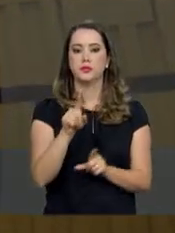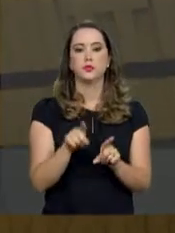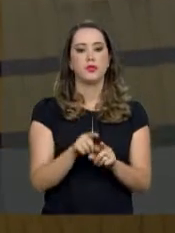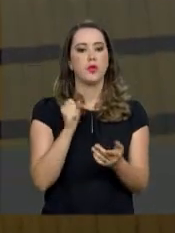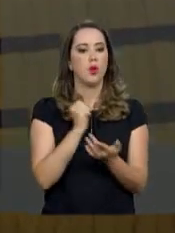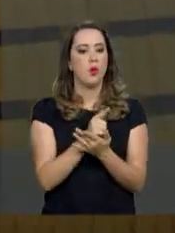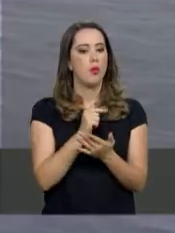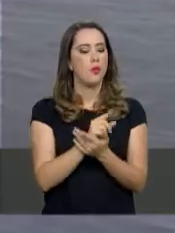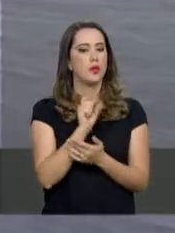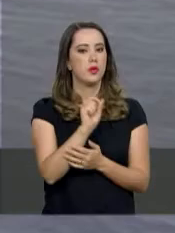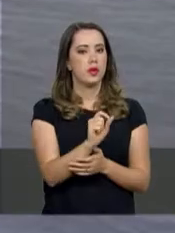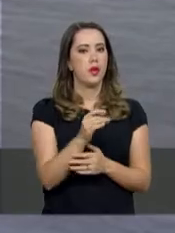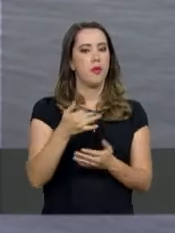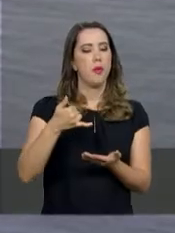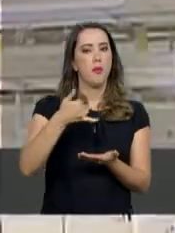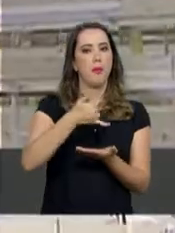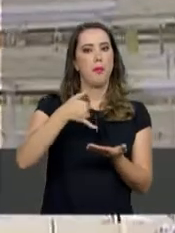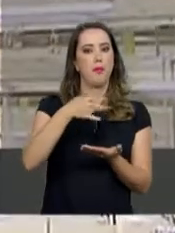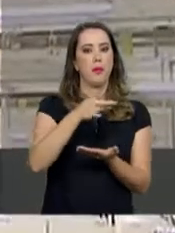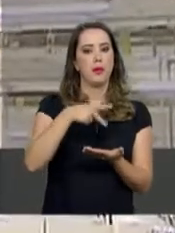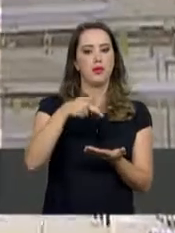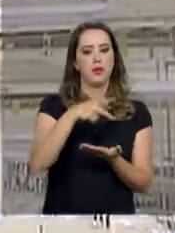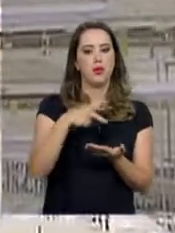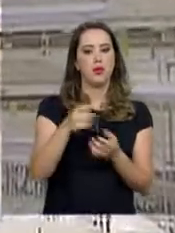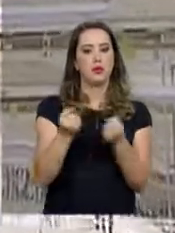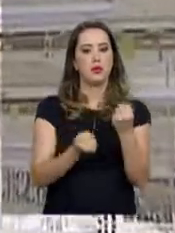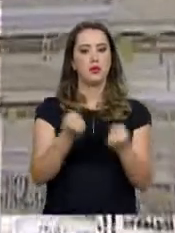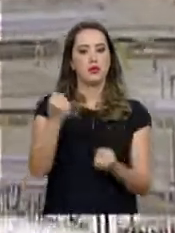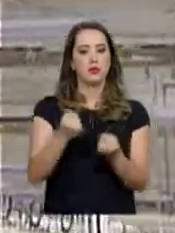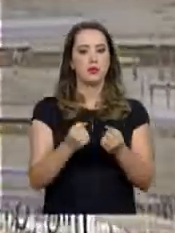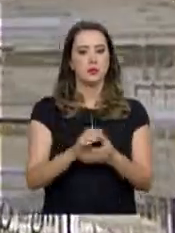mais destaque foram o petróleo bruto e automóveis de passageiros